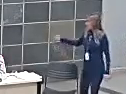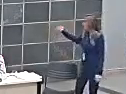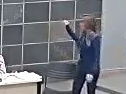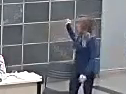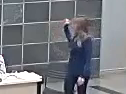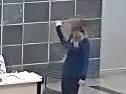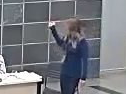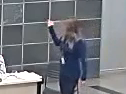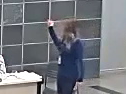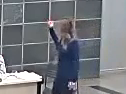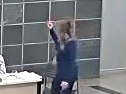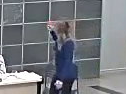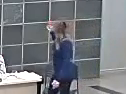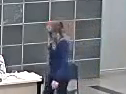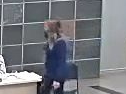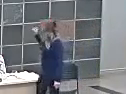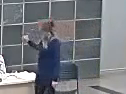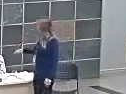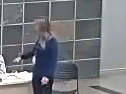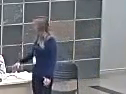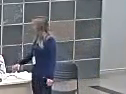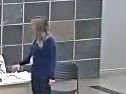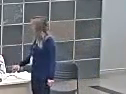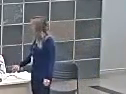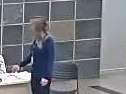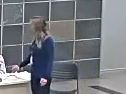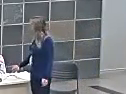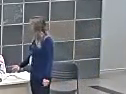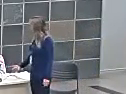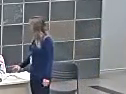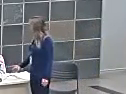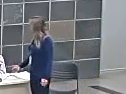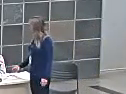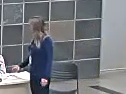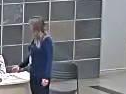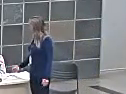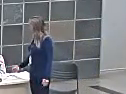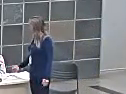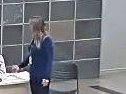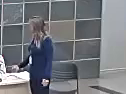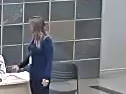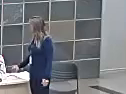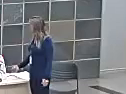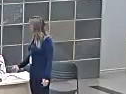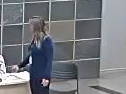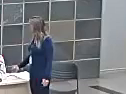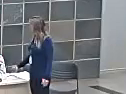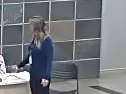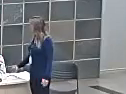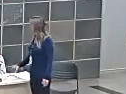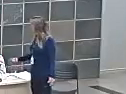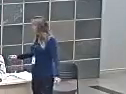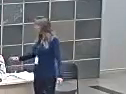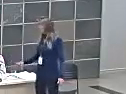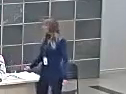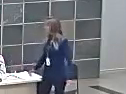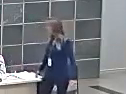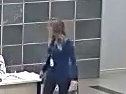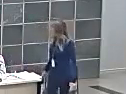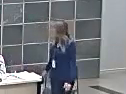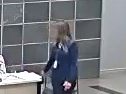similo e convencional por cada descumprimento dessa ordem São R 10.000 por hora isso foi um juiz federal lá de